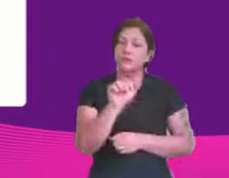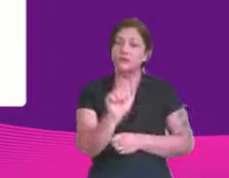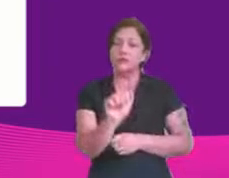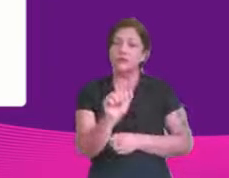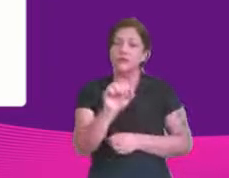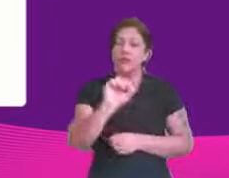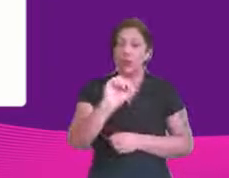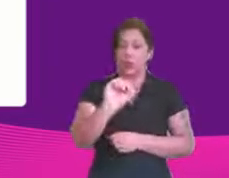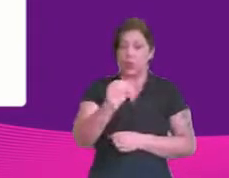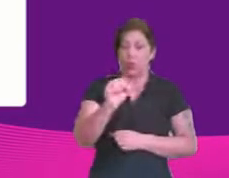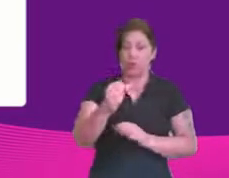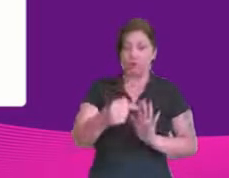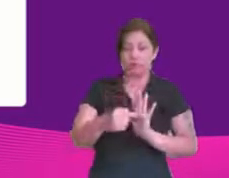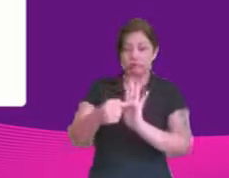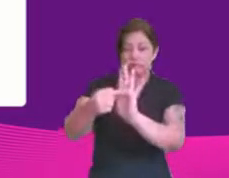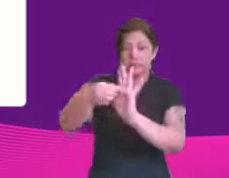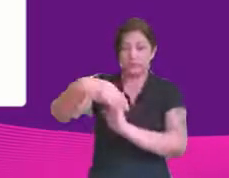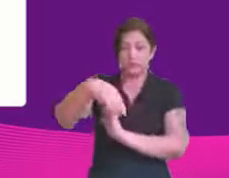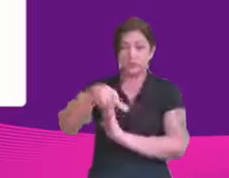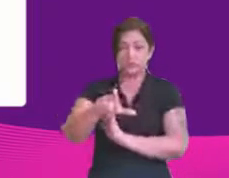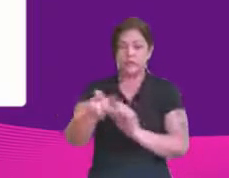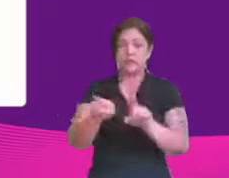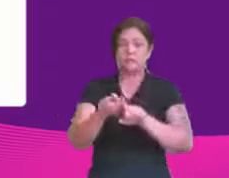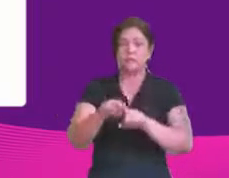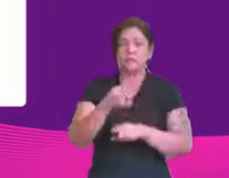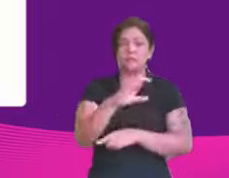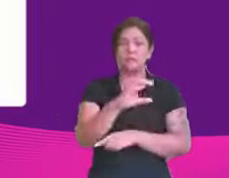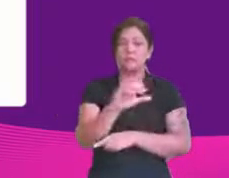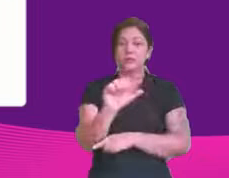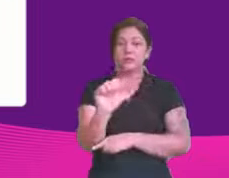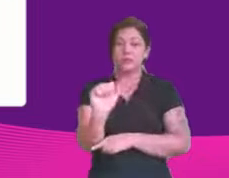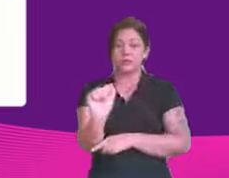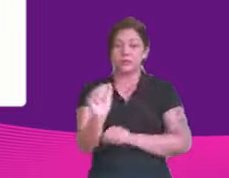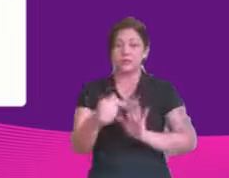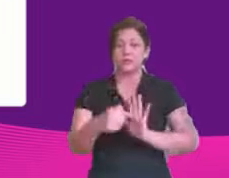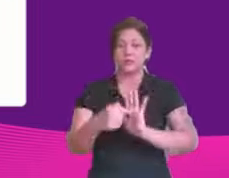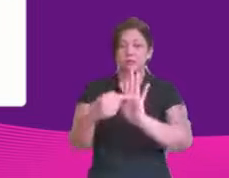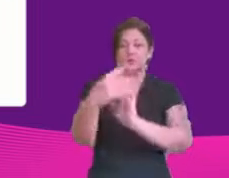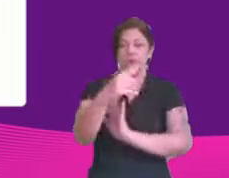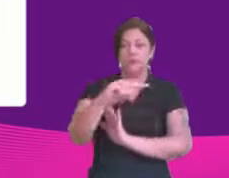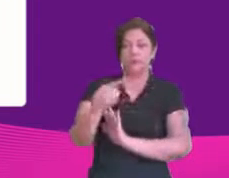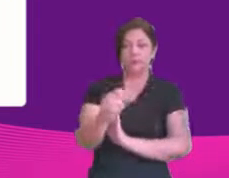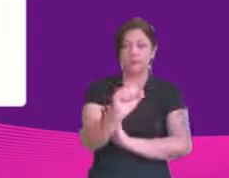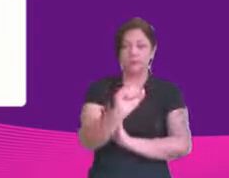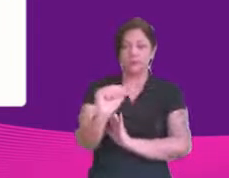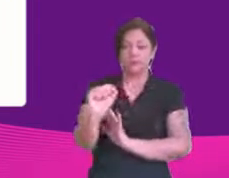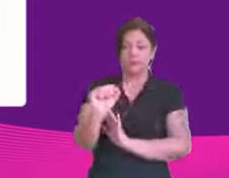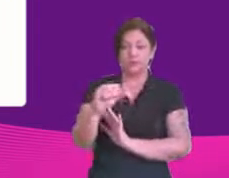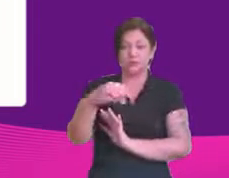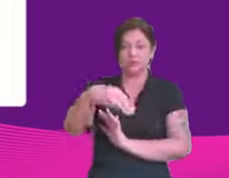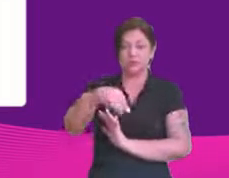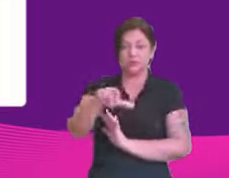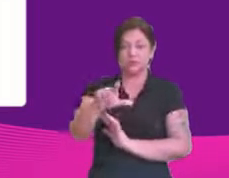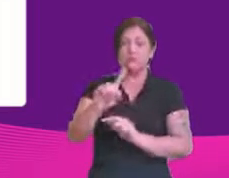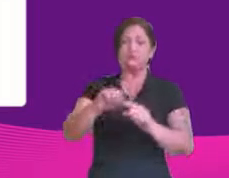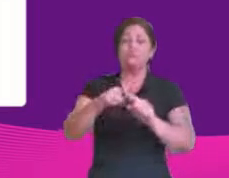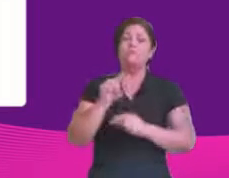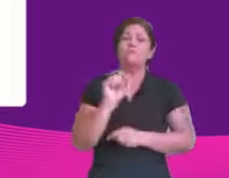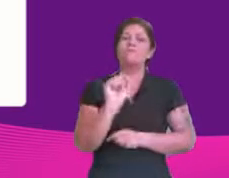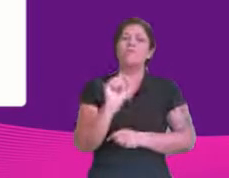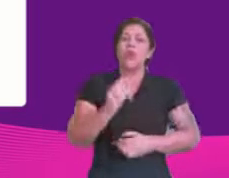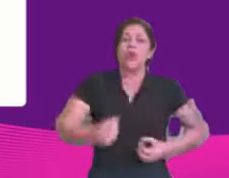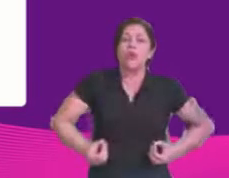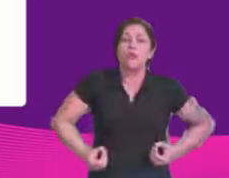CA 125 normal. Essa paciente ela foi diagnosticada como tendo um tumor de ovário